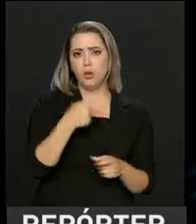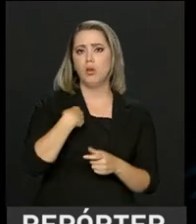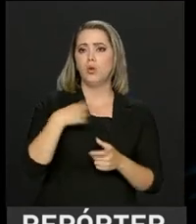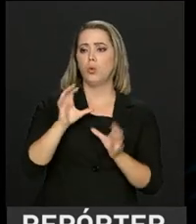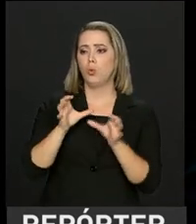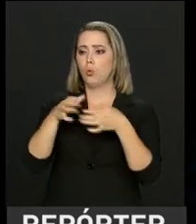consumidores